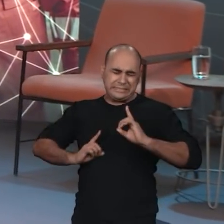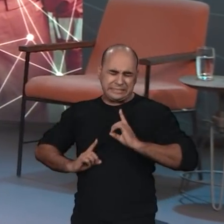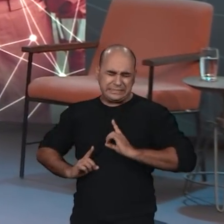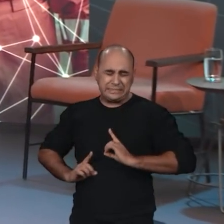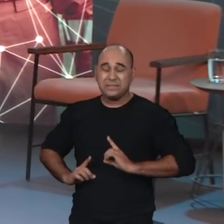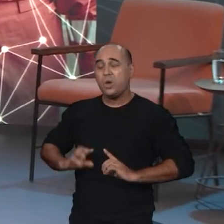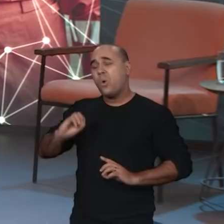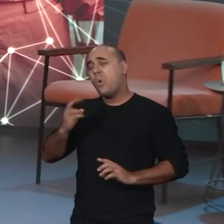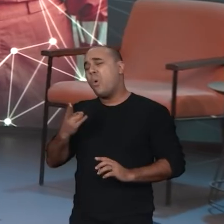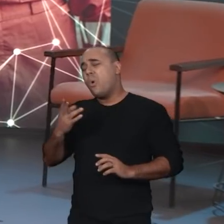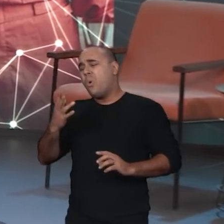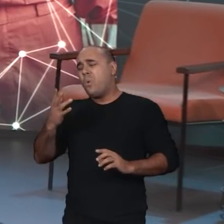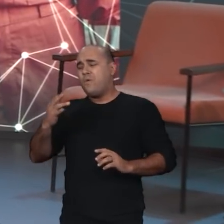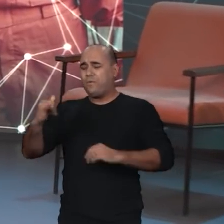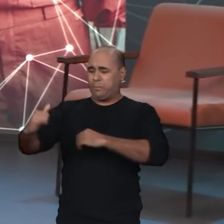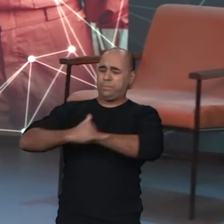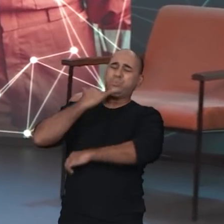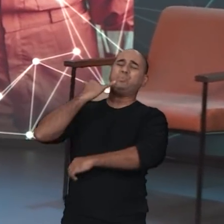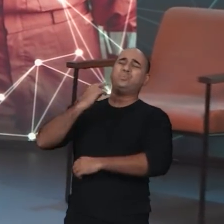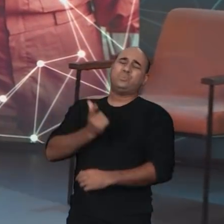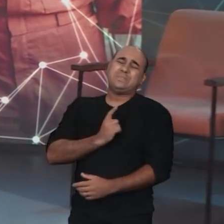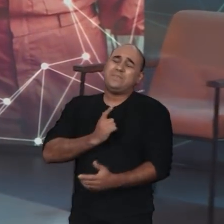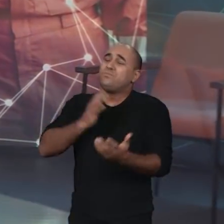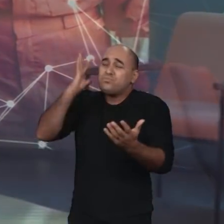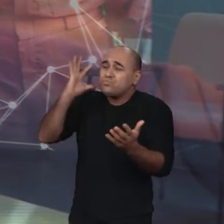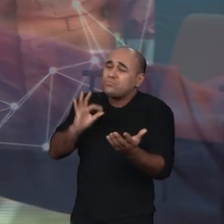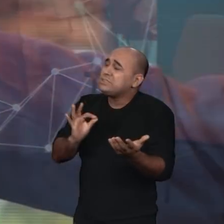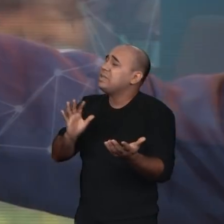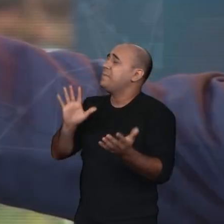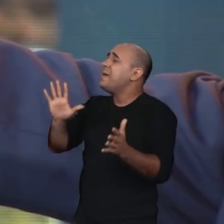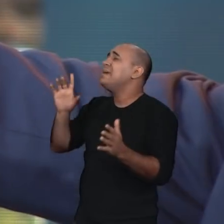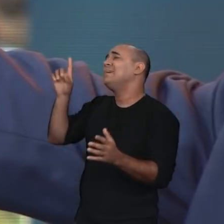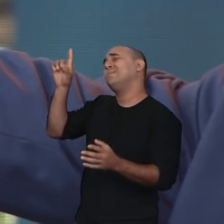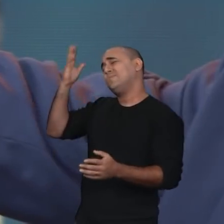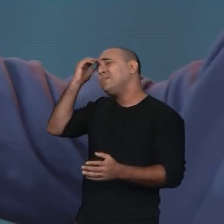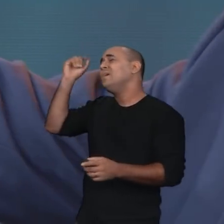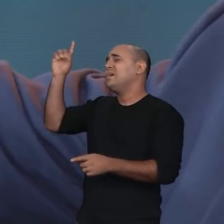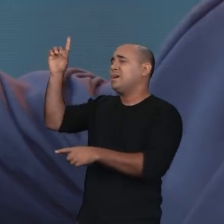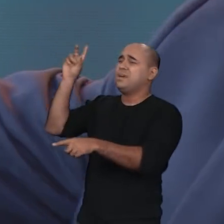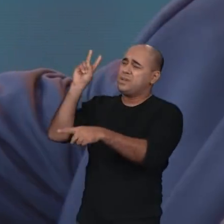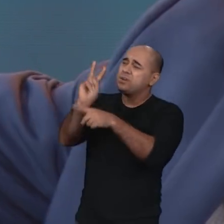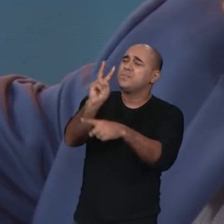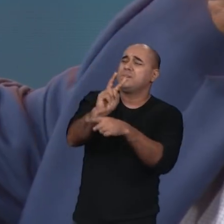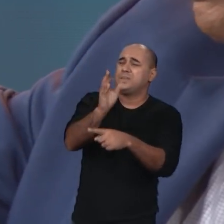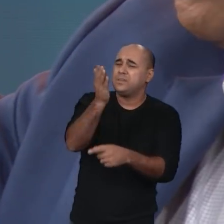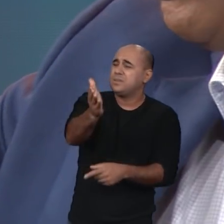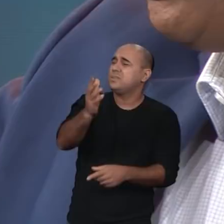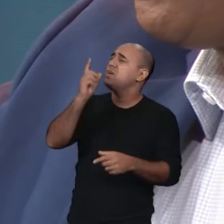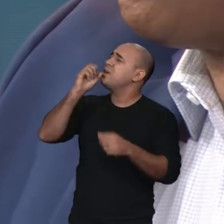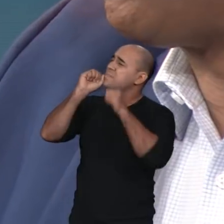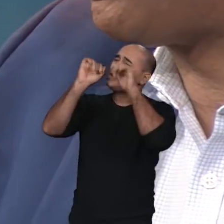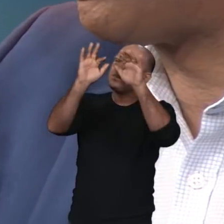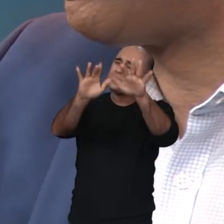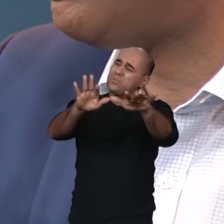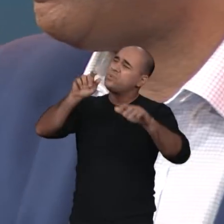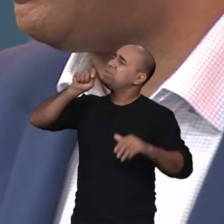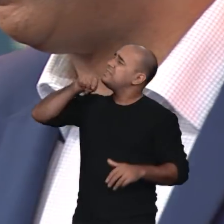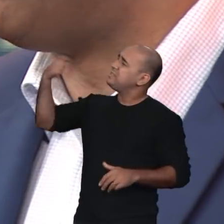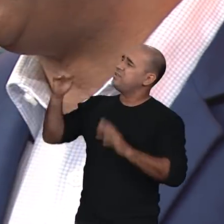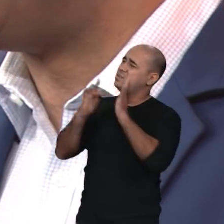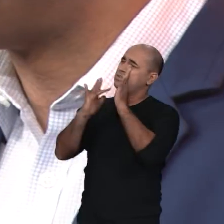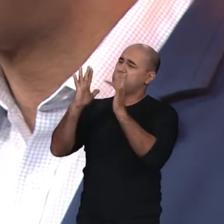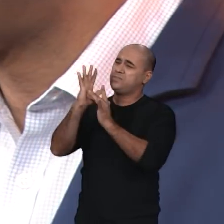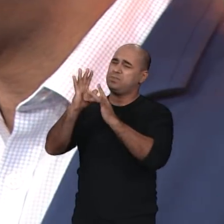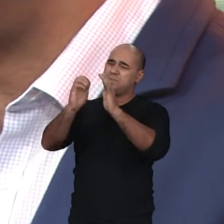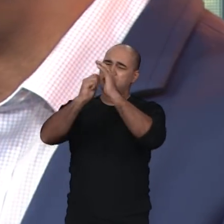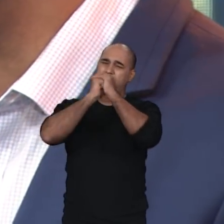desenganados. Cuida dos teus filhos, Senhor, como o Senhor cuidou de mim. Eu os abençoo agora em nome de Jesus.